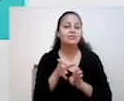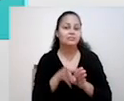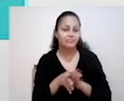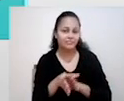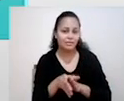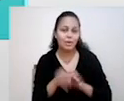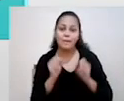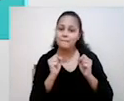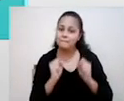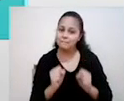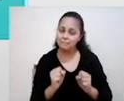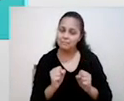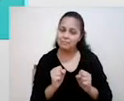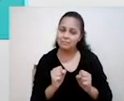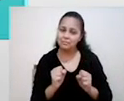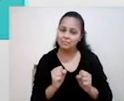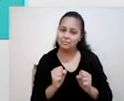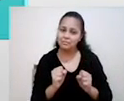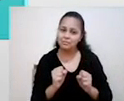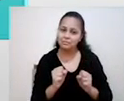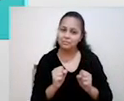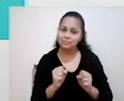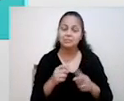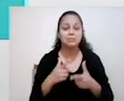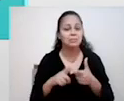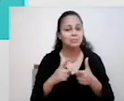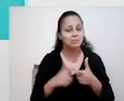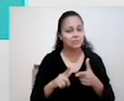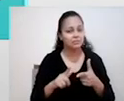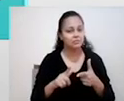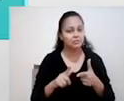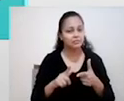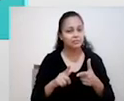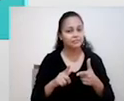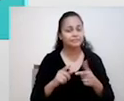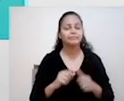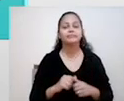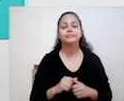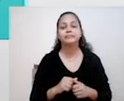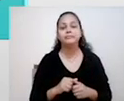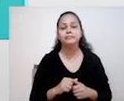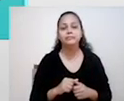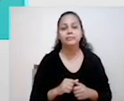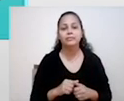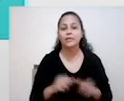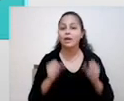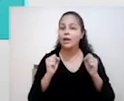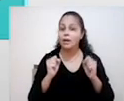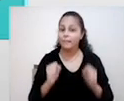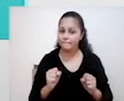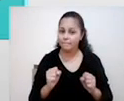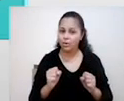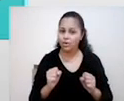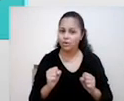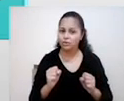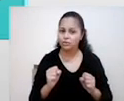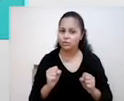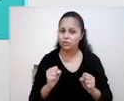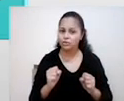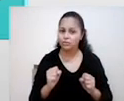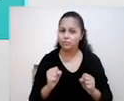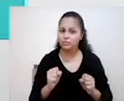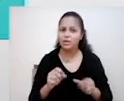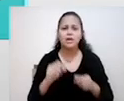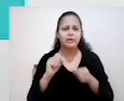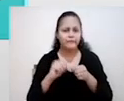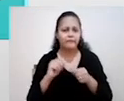esses textos prescritivos eu estou ditando, estou falando como que o outro deve agir, certo? Seja que ele pode ser obrigado a fazer